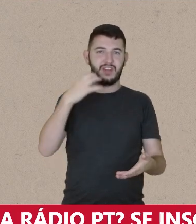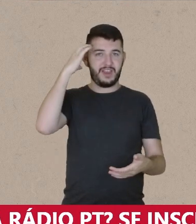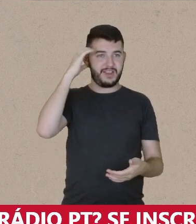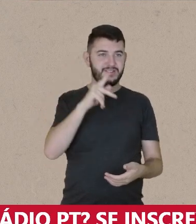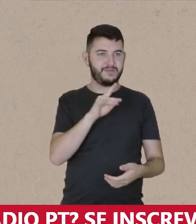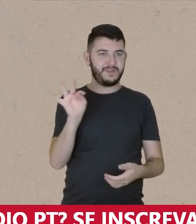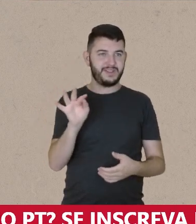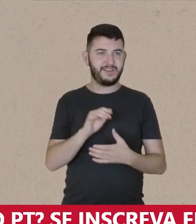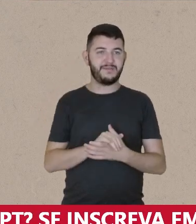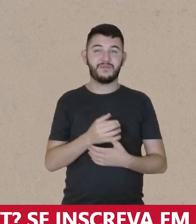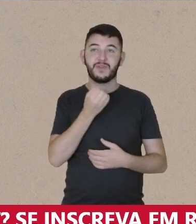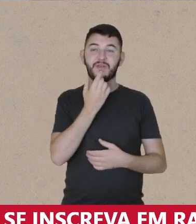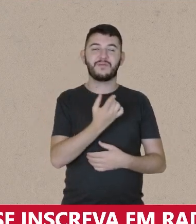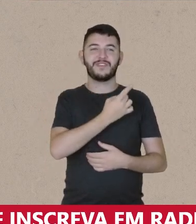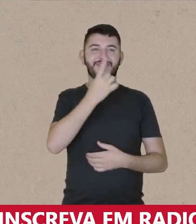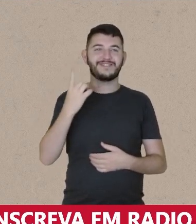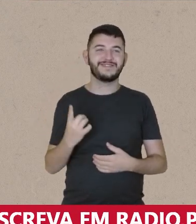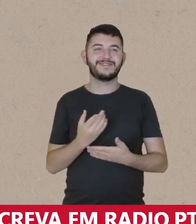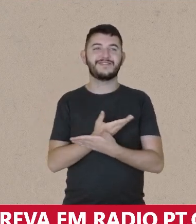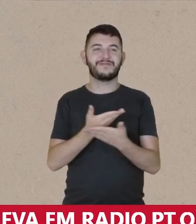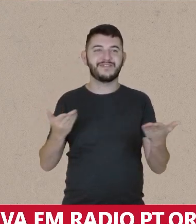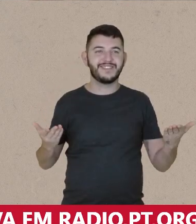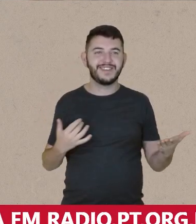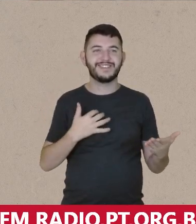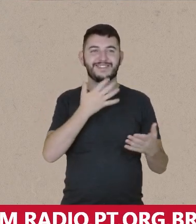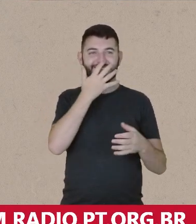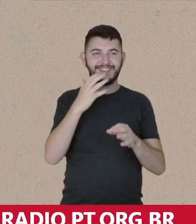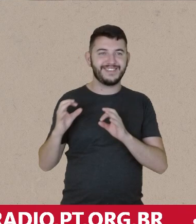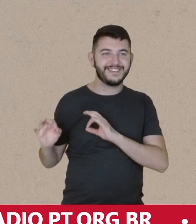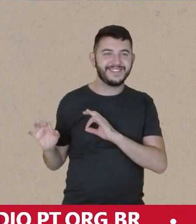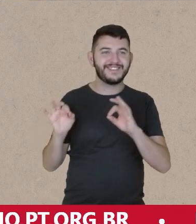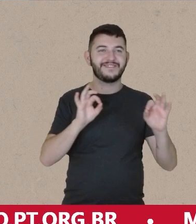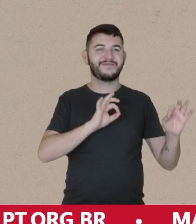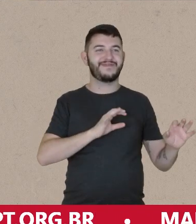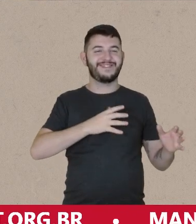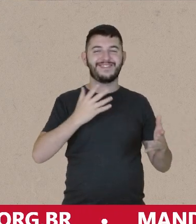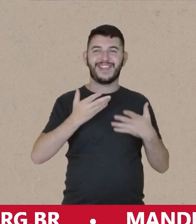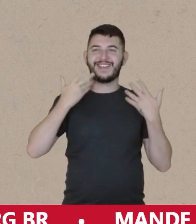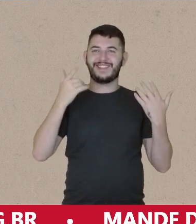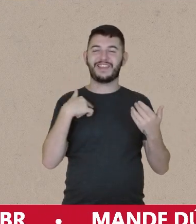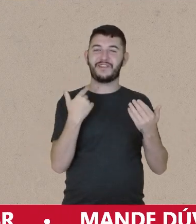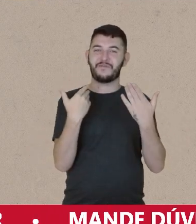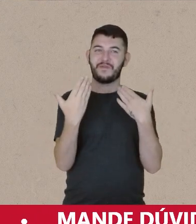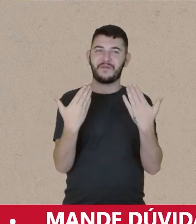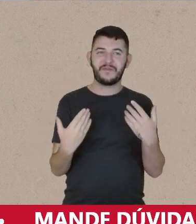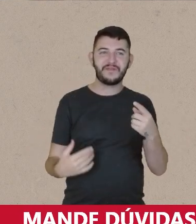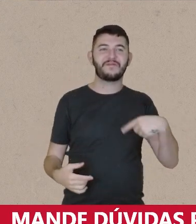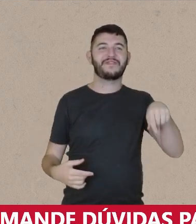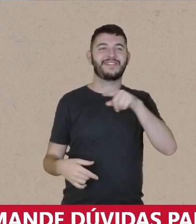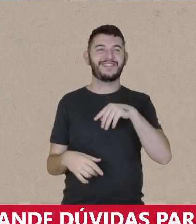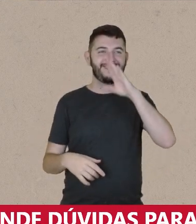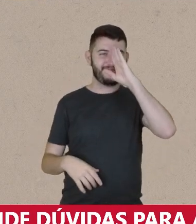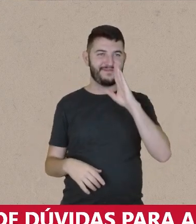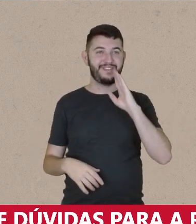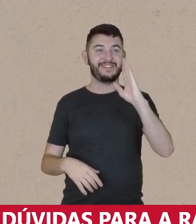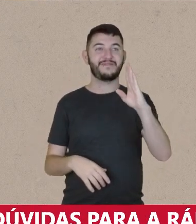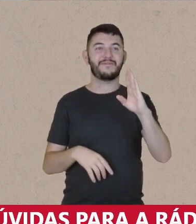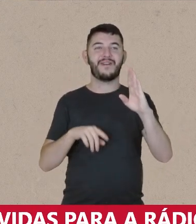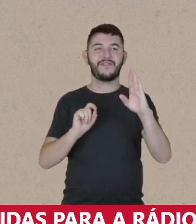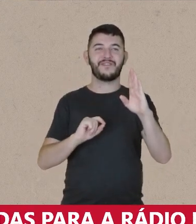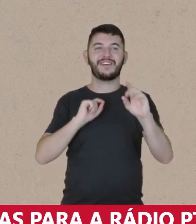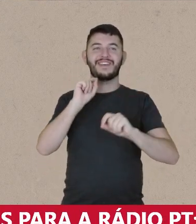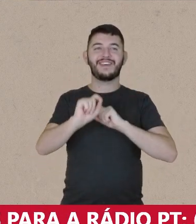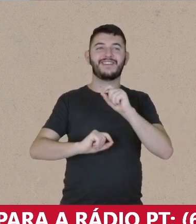Bom dia a todos que estão nos assistindo, que estão nos ouvindo. É uma alegria conversar com vocês, principalmente depois de um